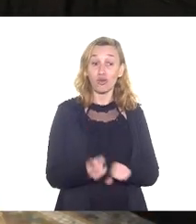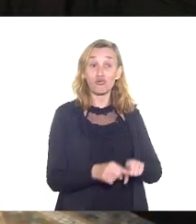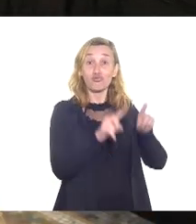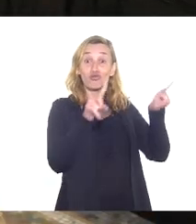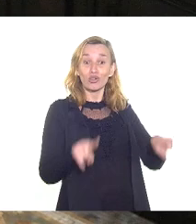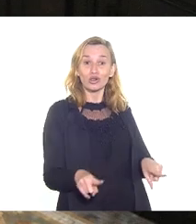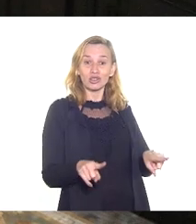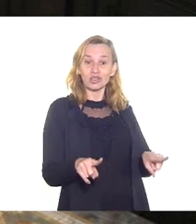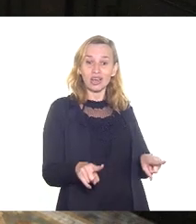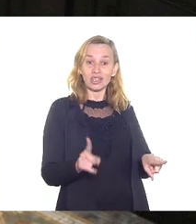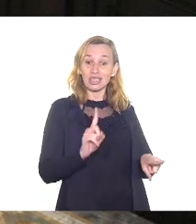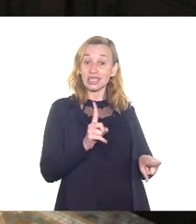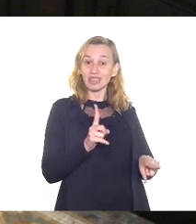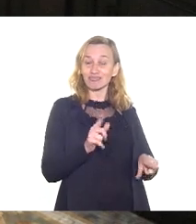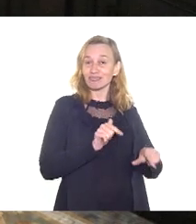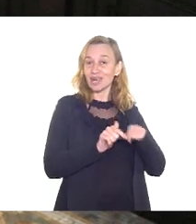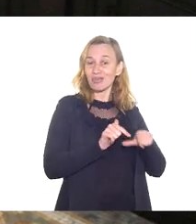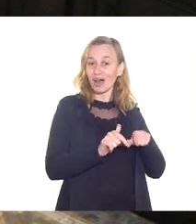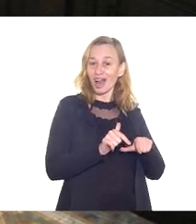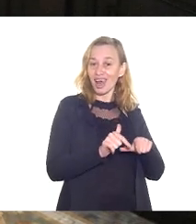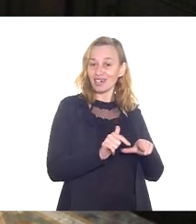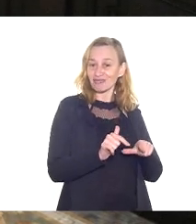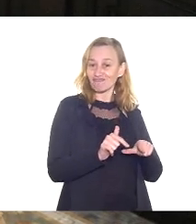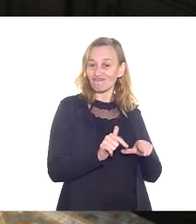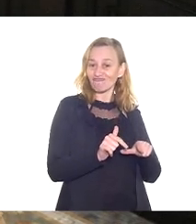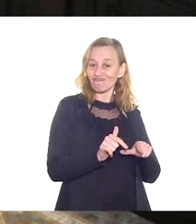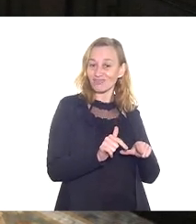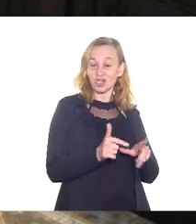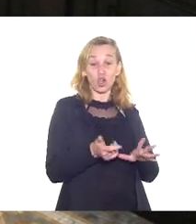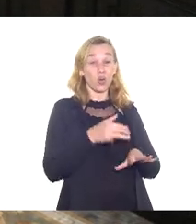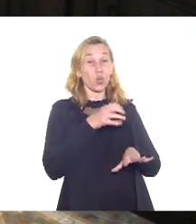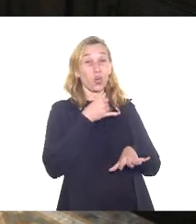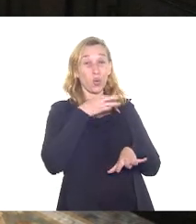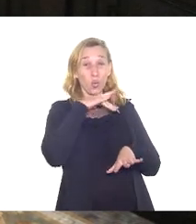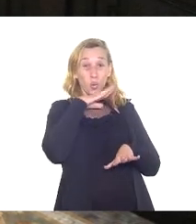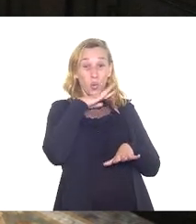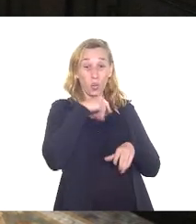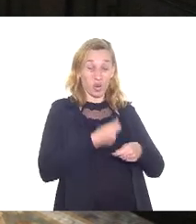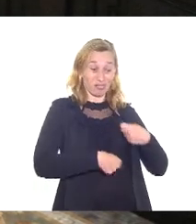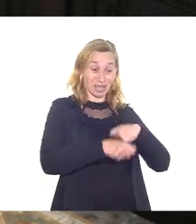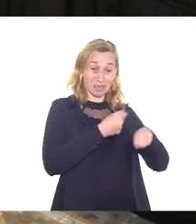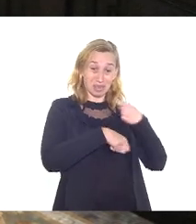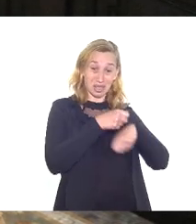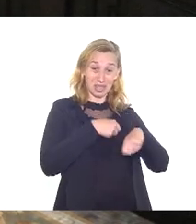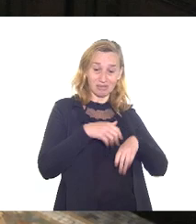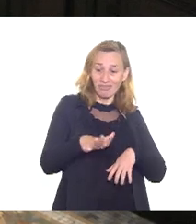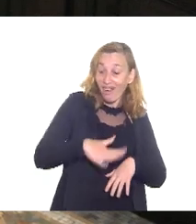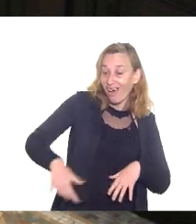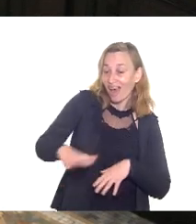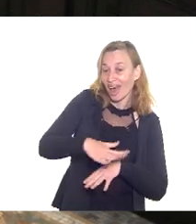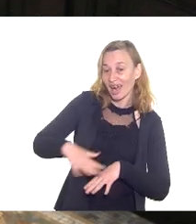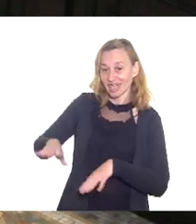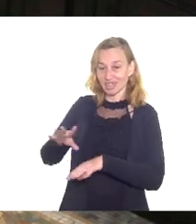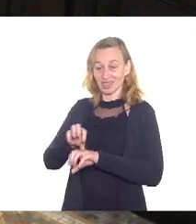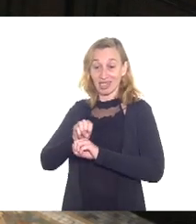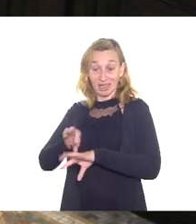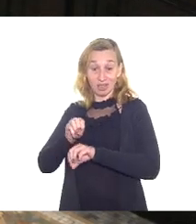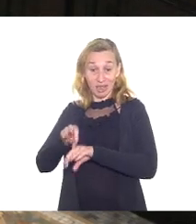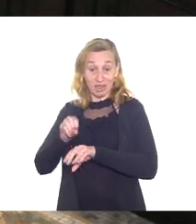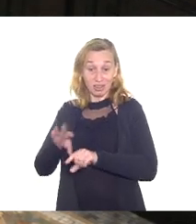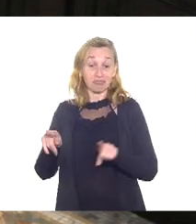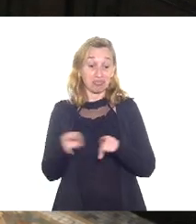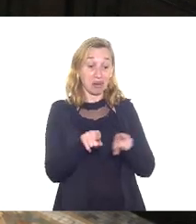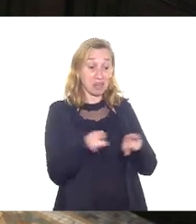que não comungam, né, com as péssimas administrações, tanto no setor educacional, tanto no setor